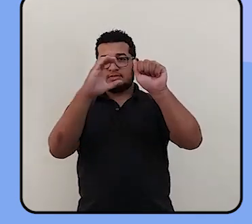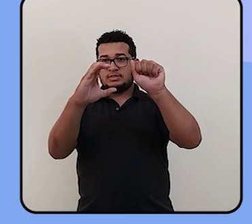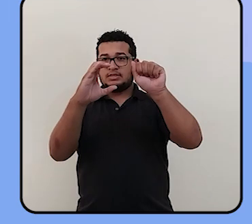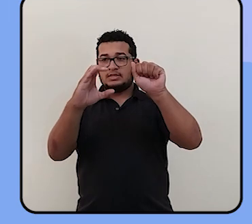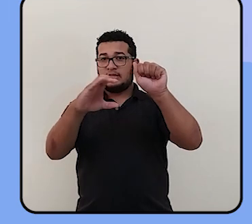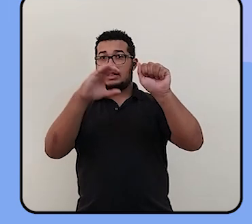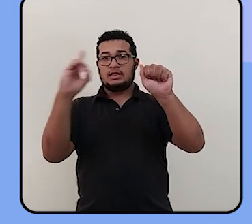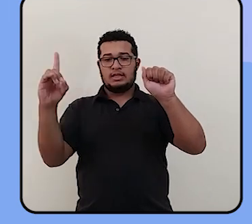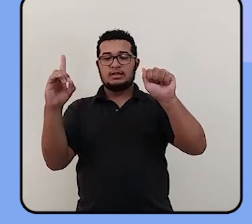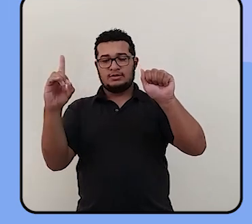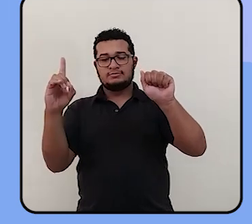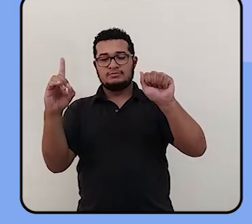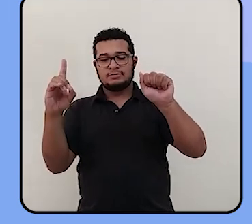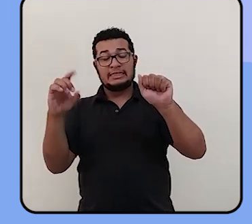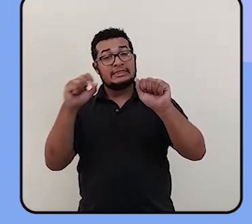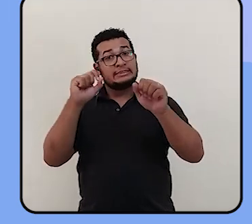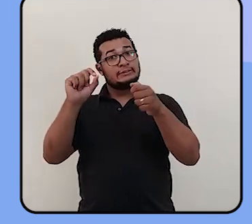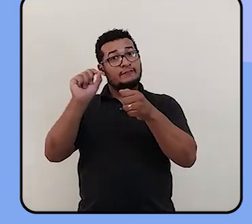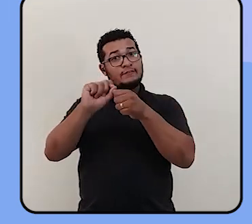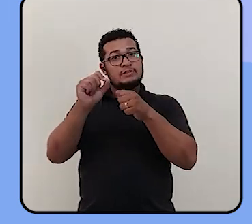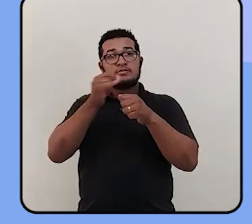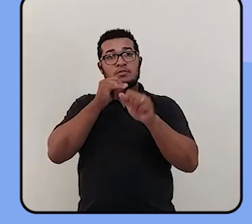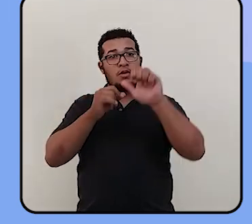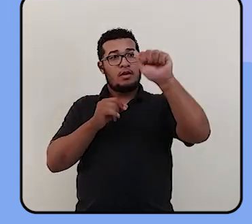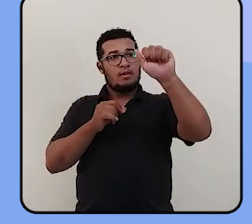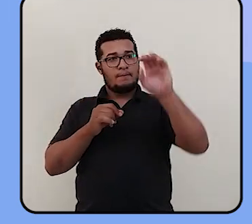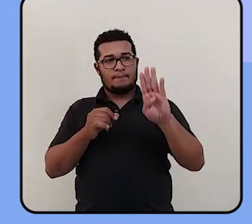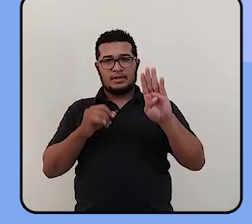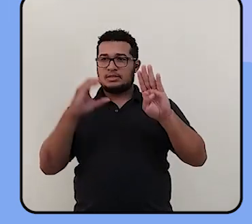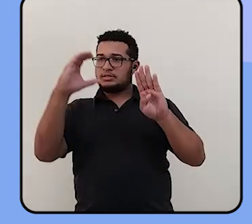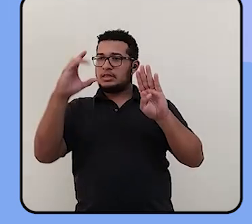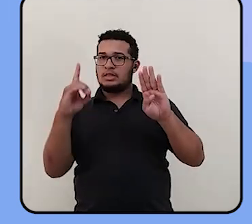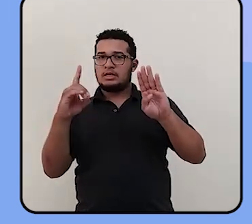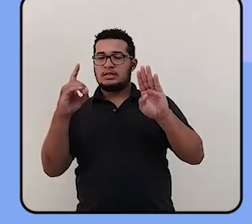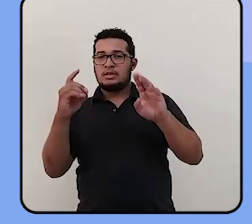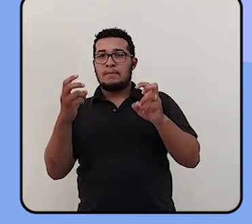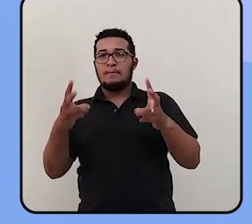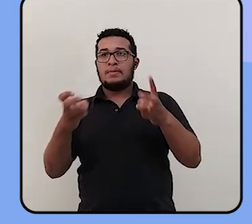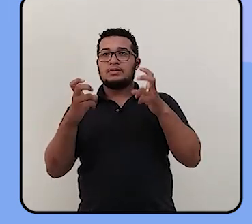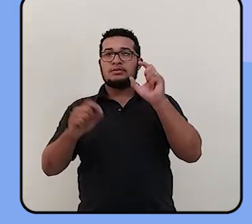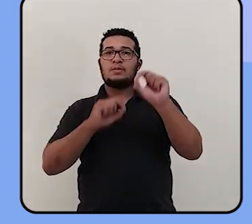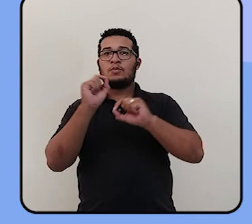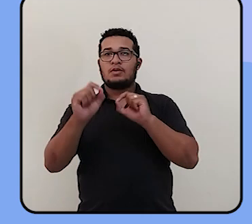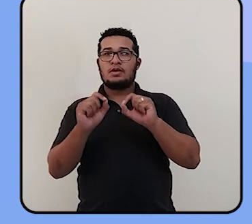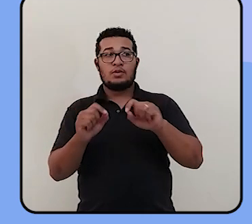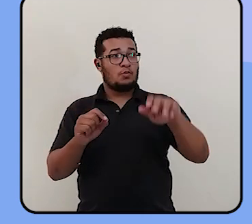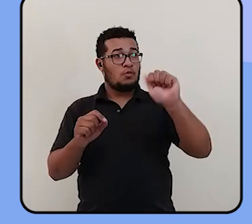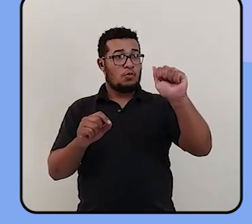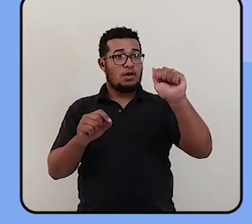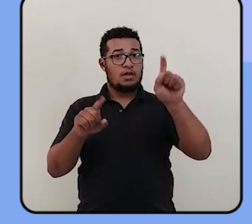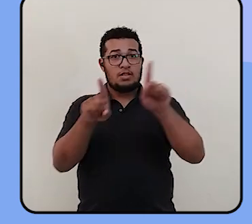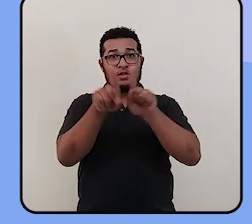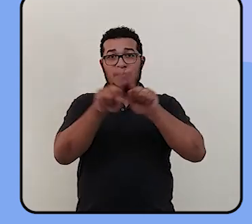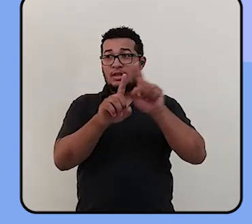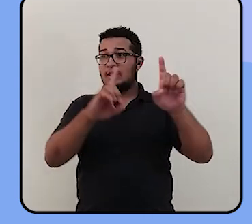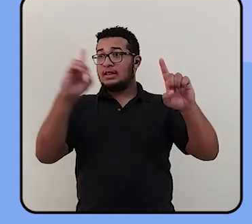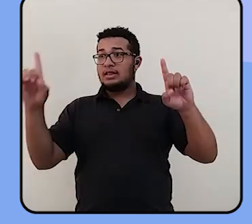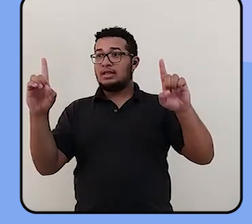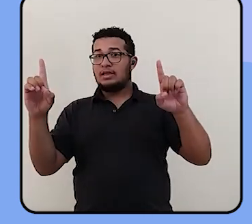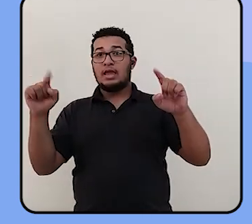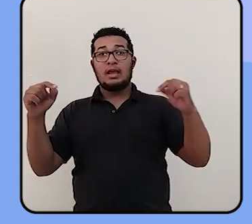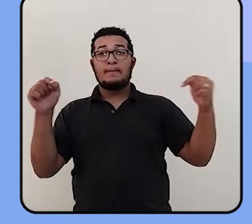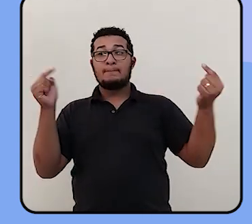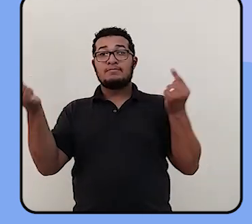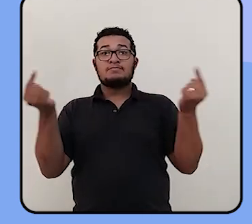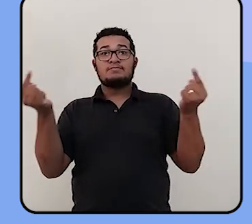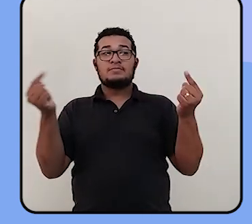B, depois o C e em seguida o D. Se você escrever um do lado do outro, você vai perceber que tanto o A quanto o D estão